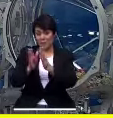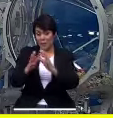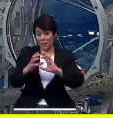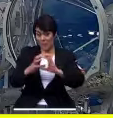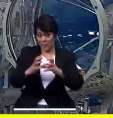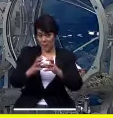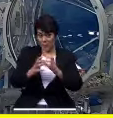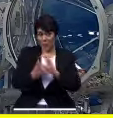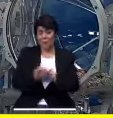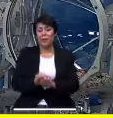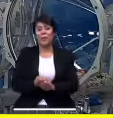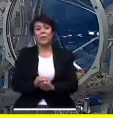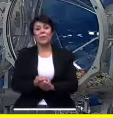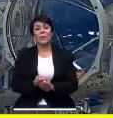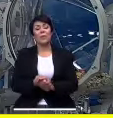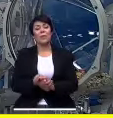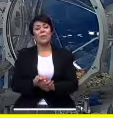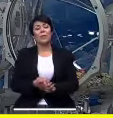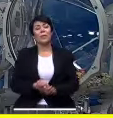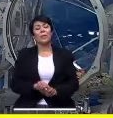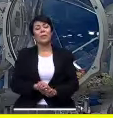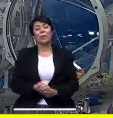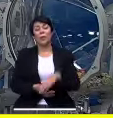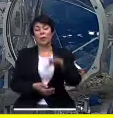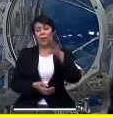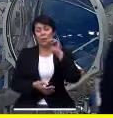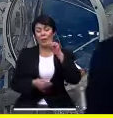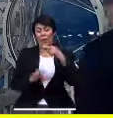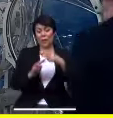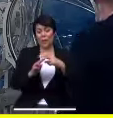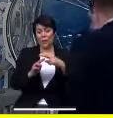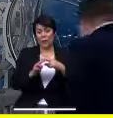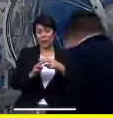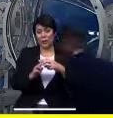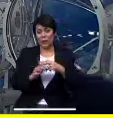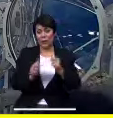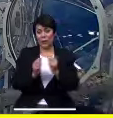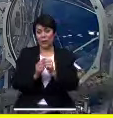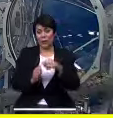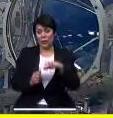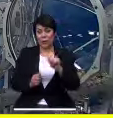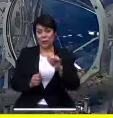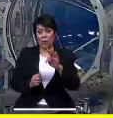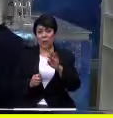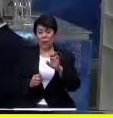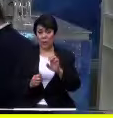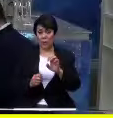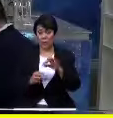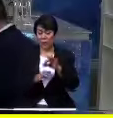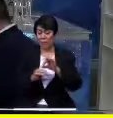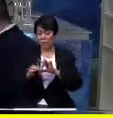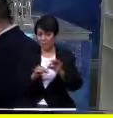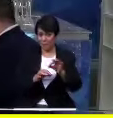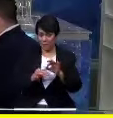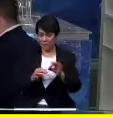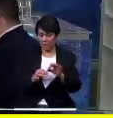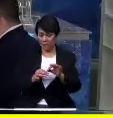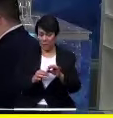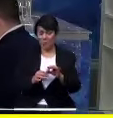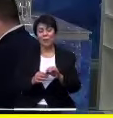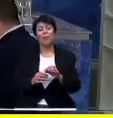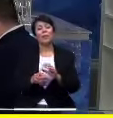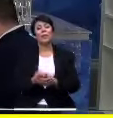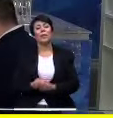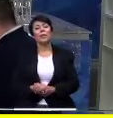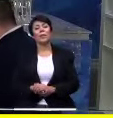explicamos, o Globo será reabastecido. O Walter, nosso colega da Caixa, a Beth, nossa garota da sorte, vão realizar este procedimento, recolhendo as 7